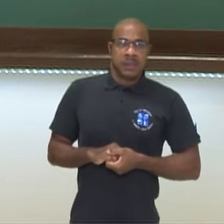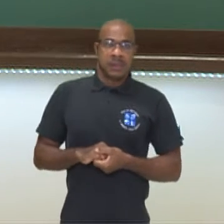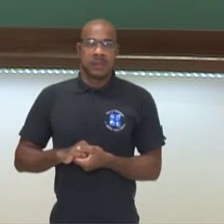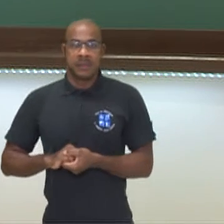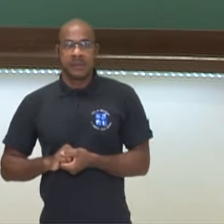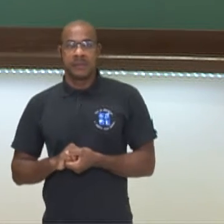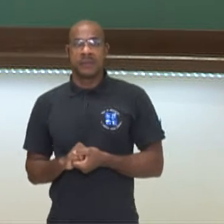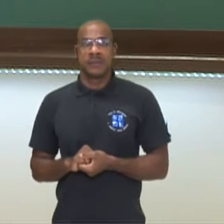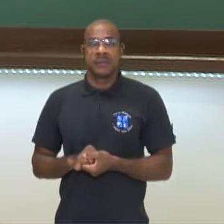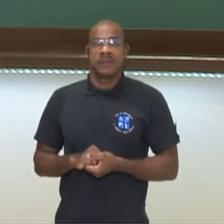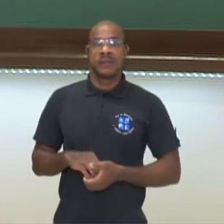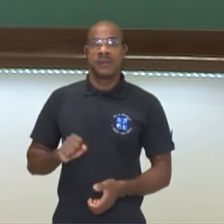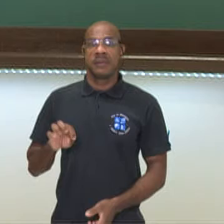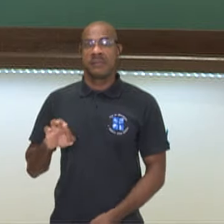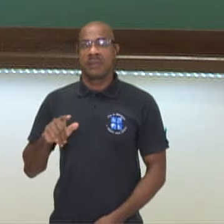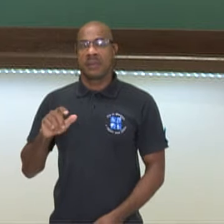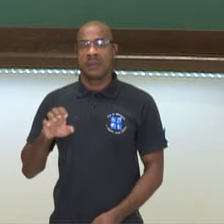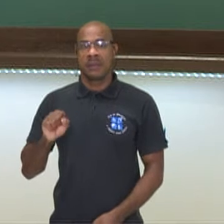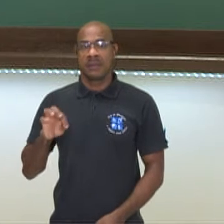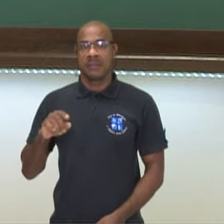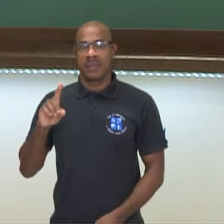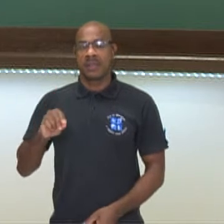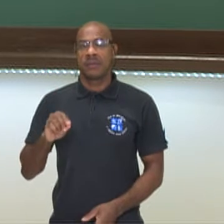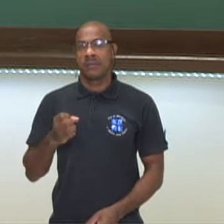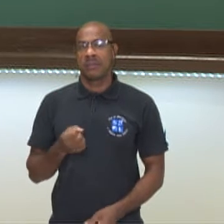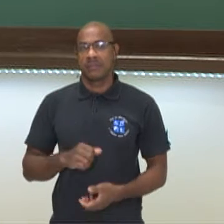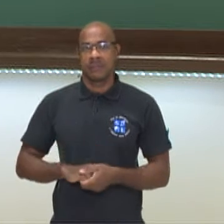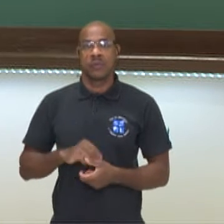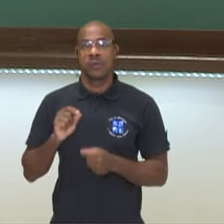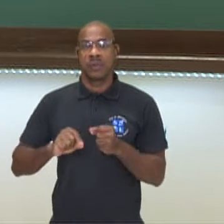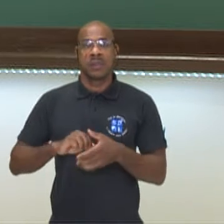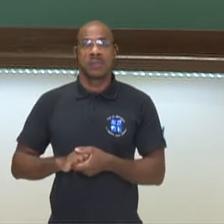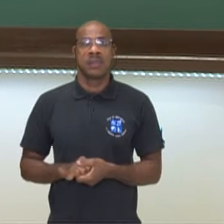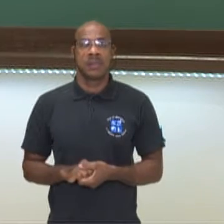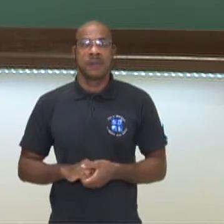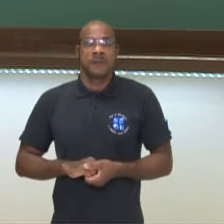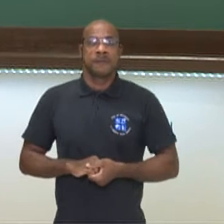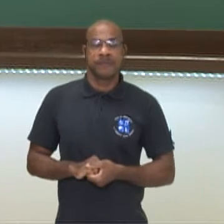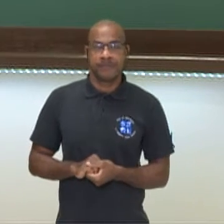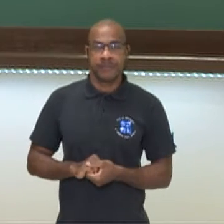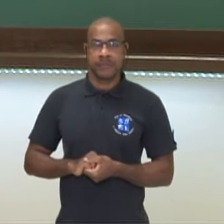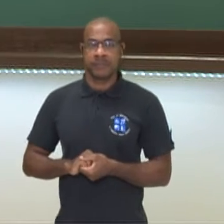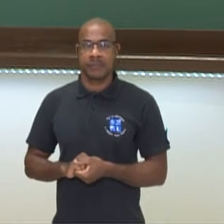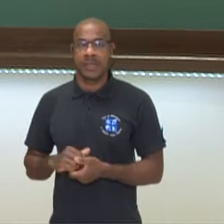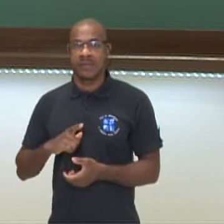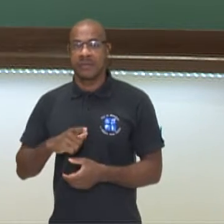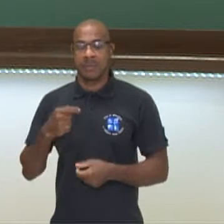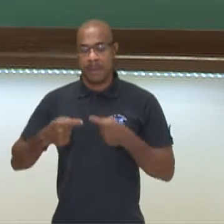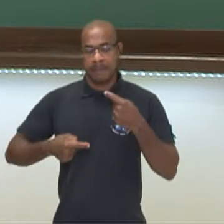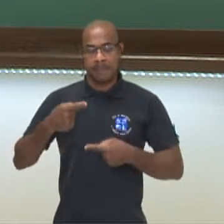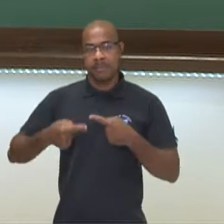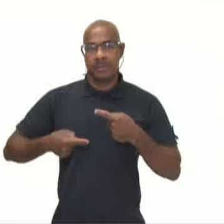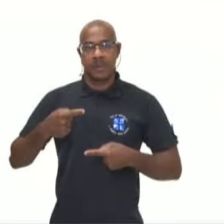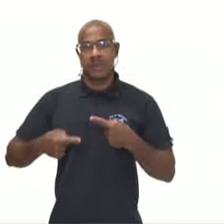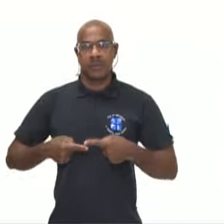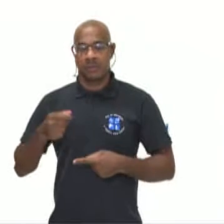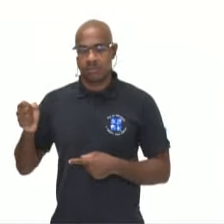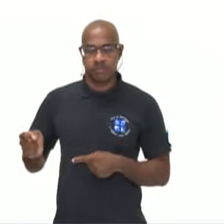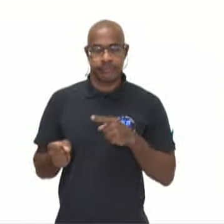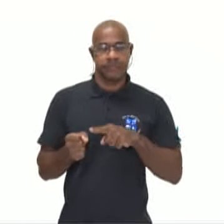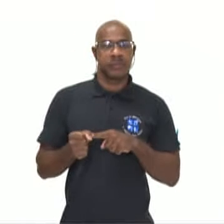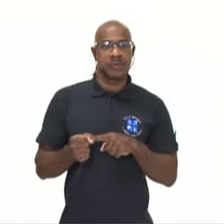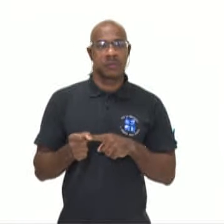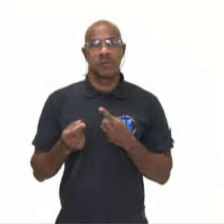Então, o estado de bem-estar social, ele tinha uma política intervencionista, voltada